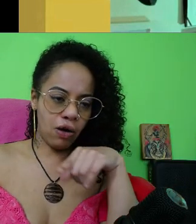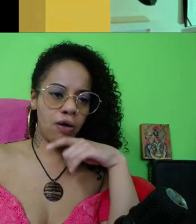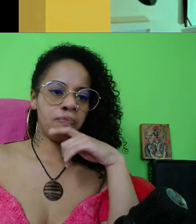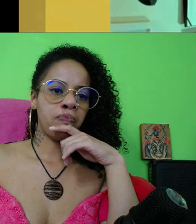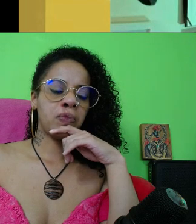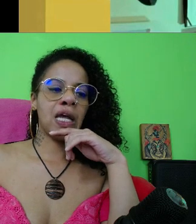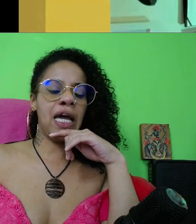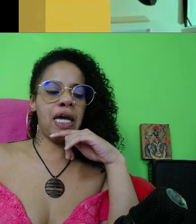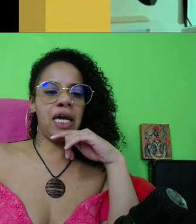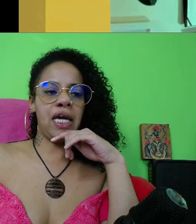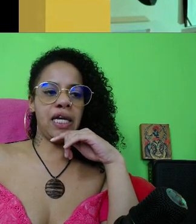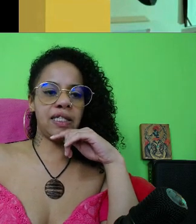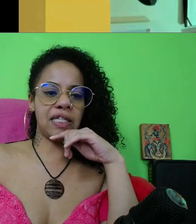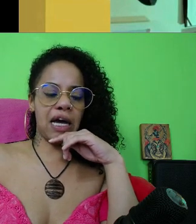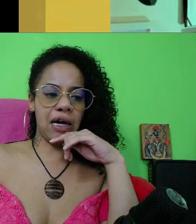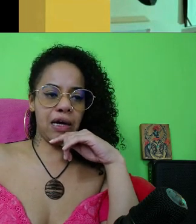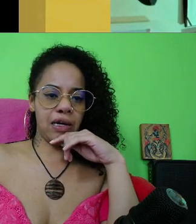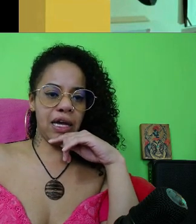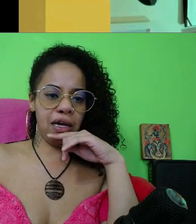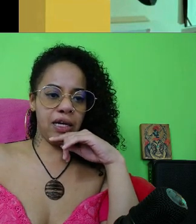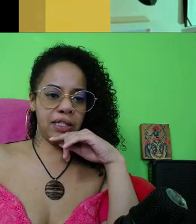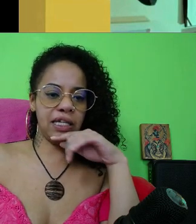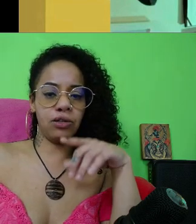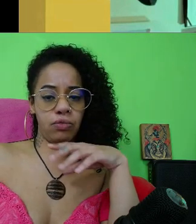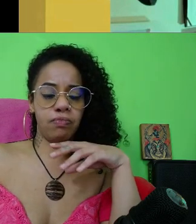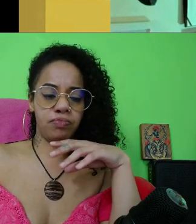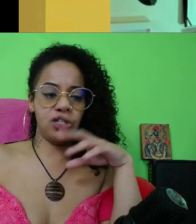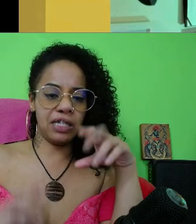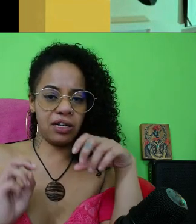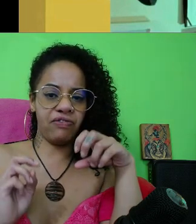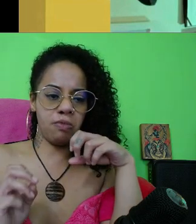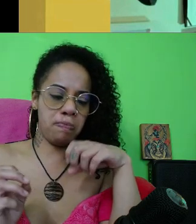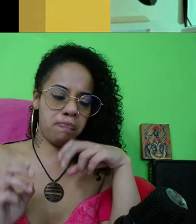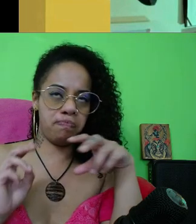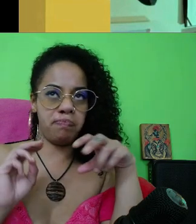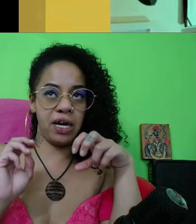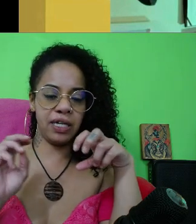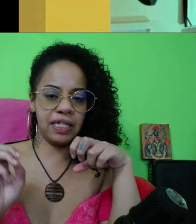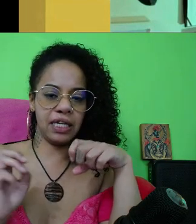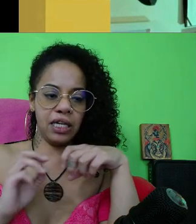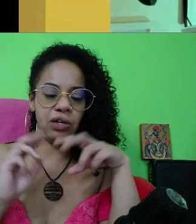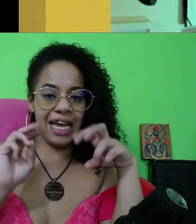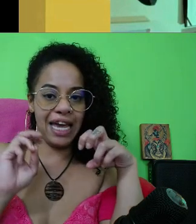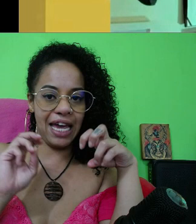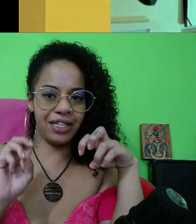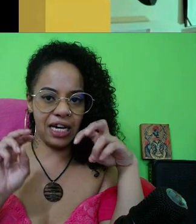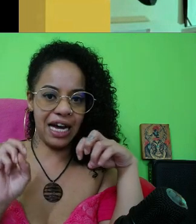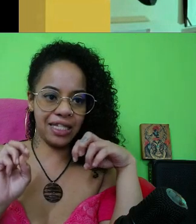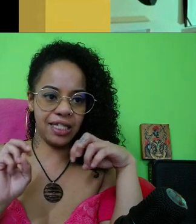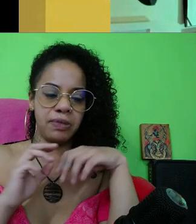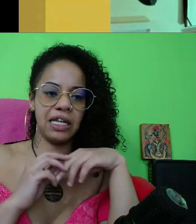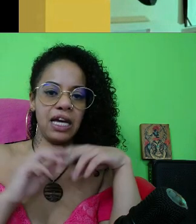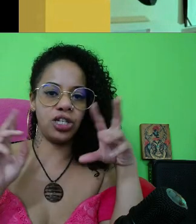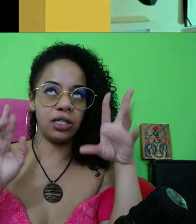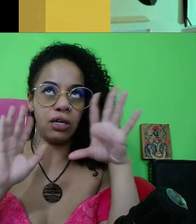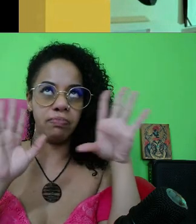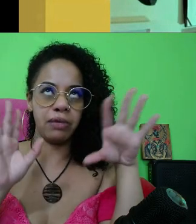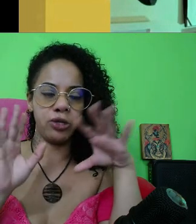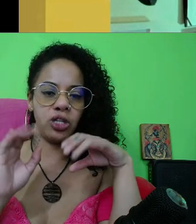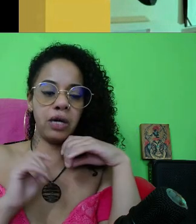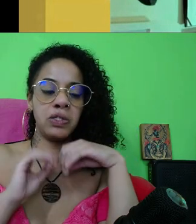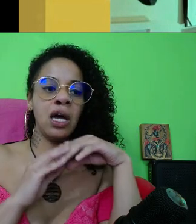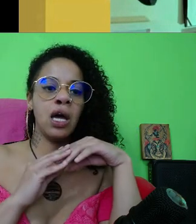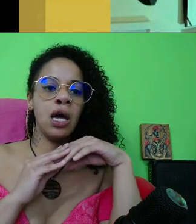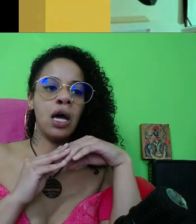pco está sendo de certa forma perseguida né entre aspas né